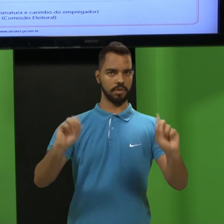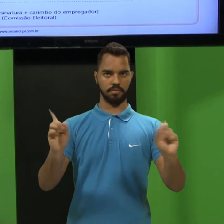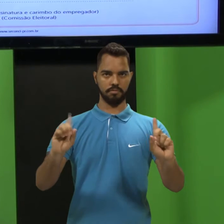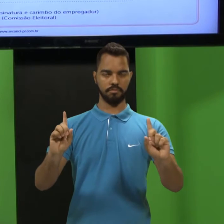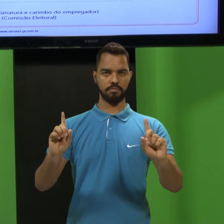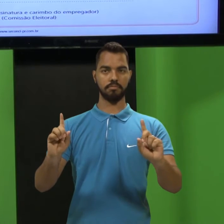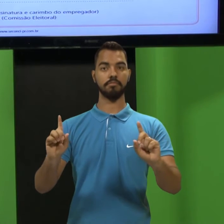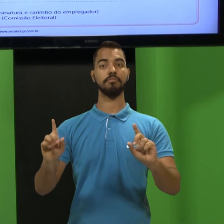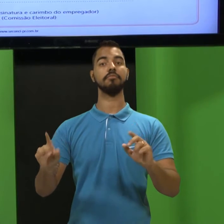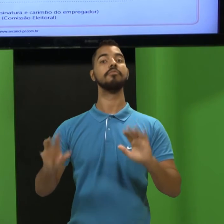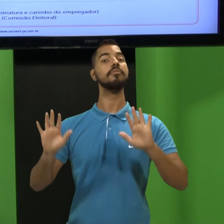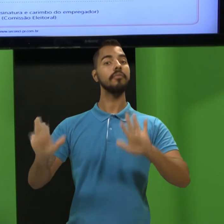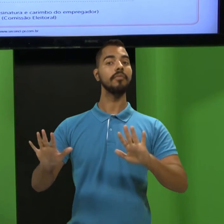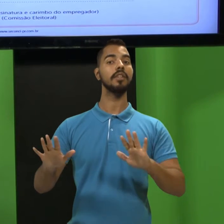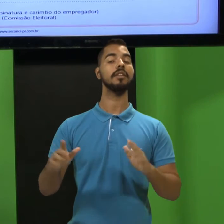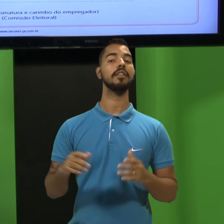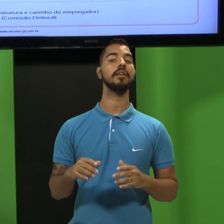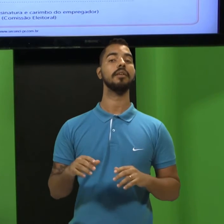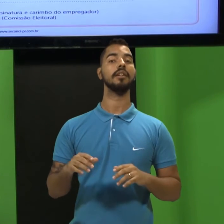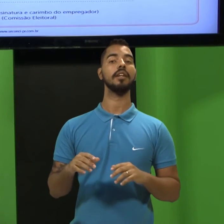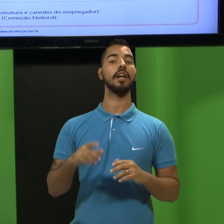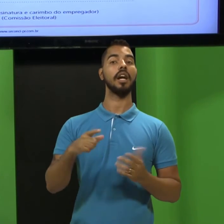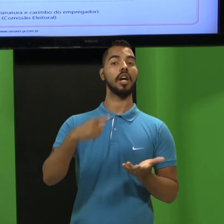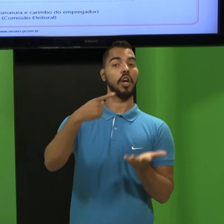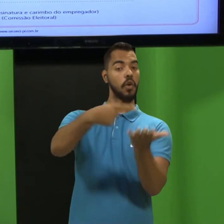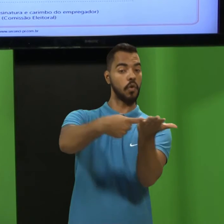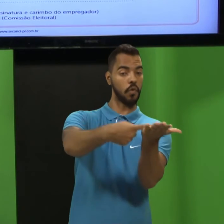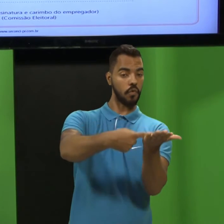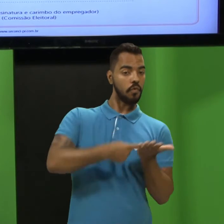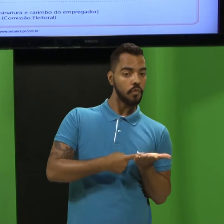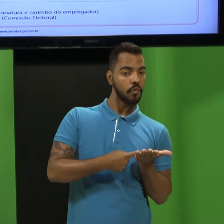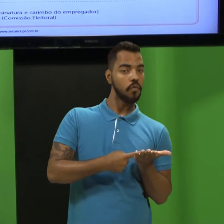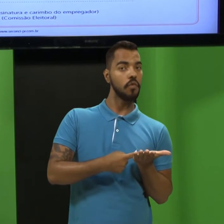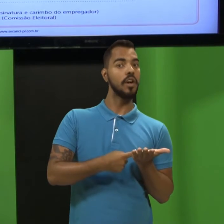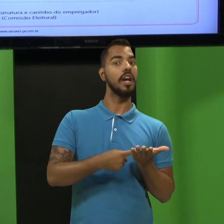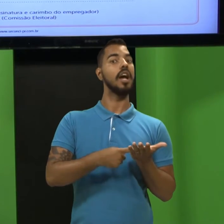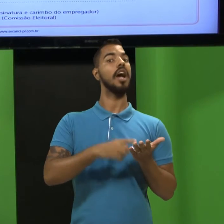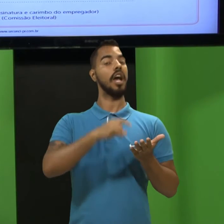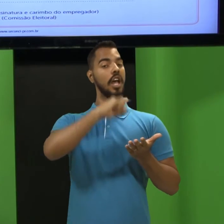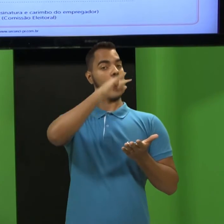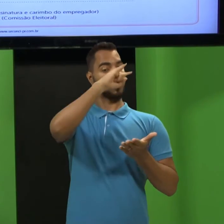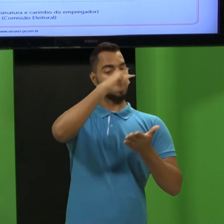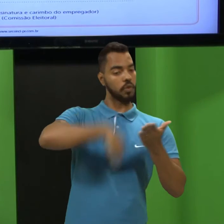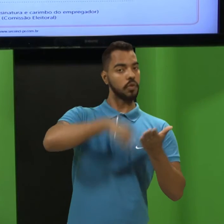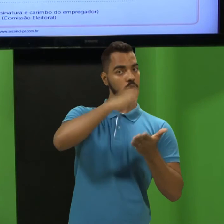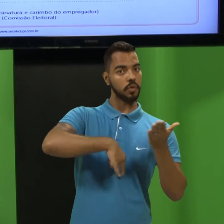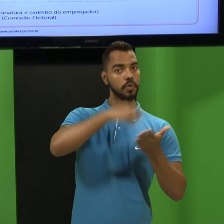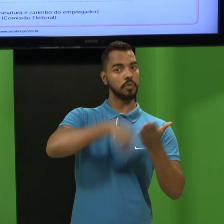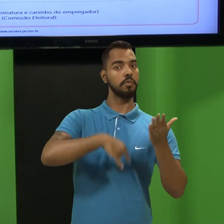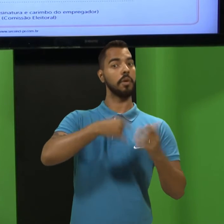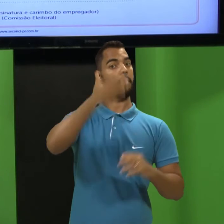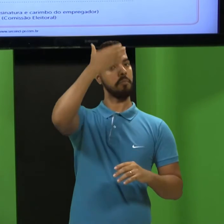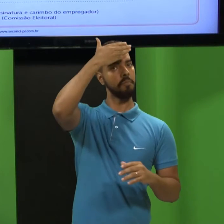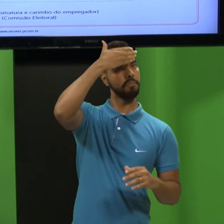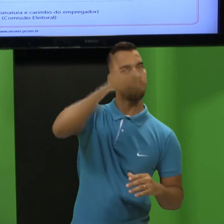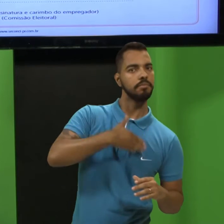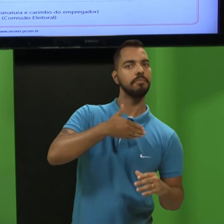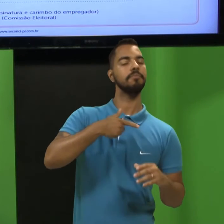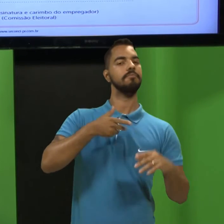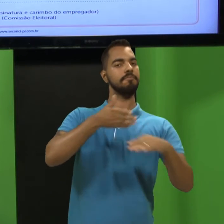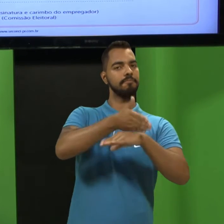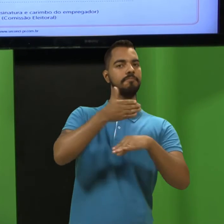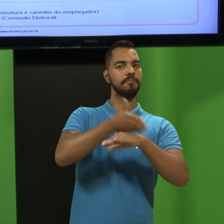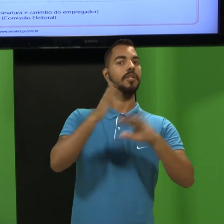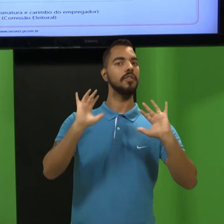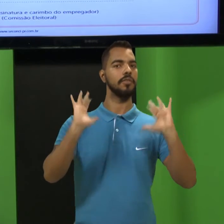contrário disso, há situações em que exige a convocação como um documento comprobatório da organização do evento e